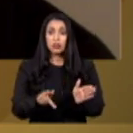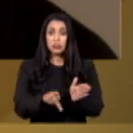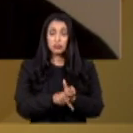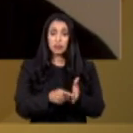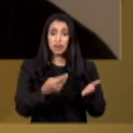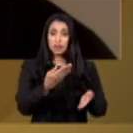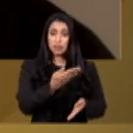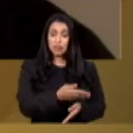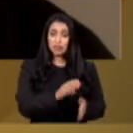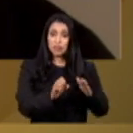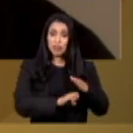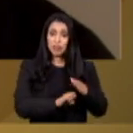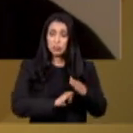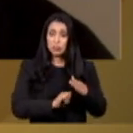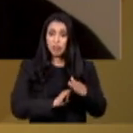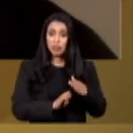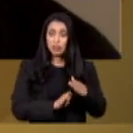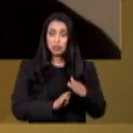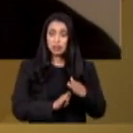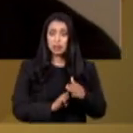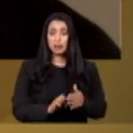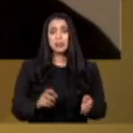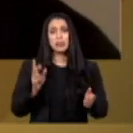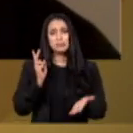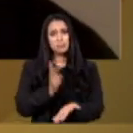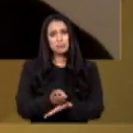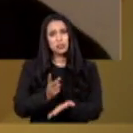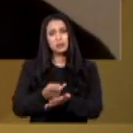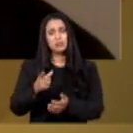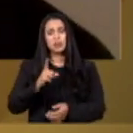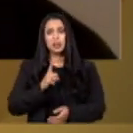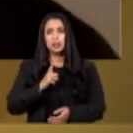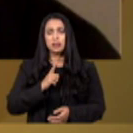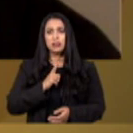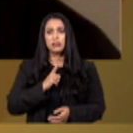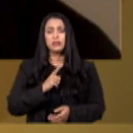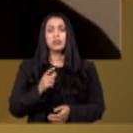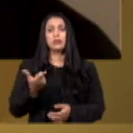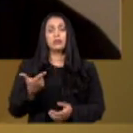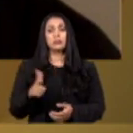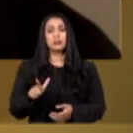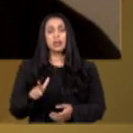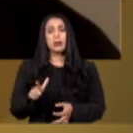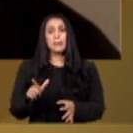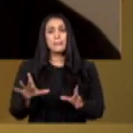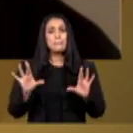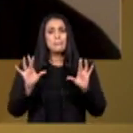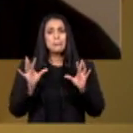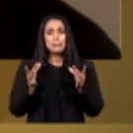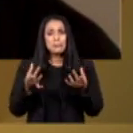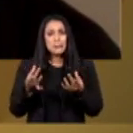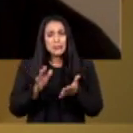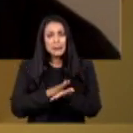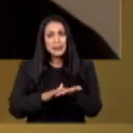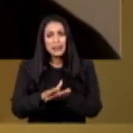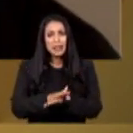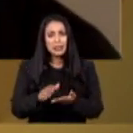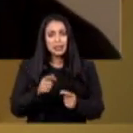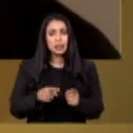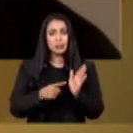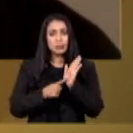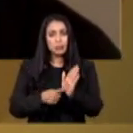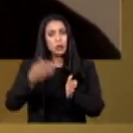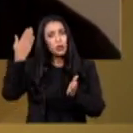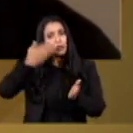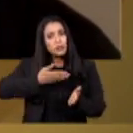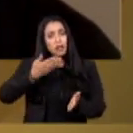indício e dilapidação do patrimônio e desde que houvesse qualquer like minimamente completo pudesse indicar a